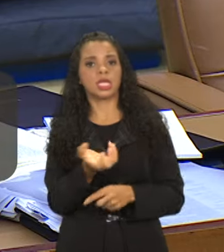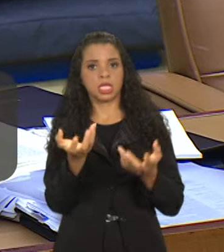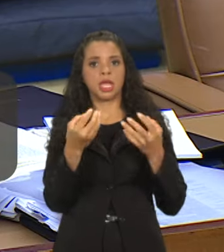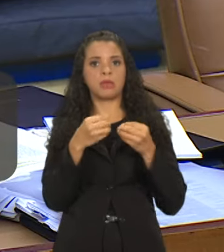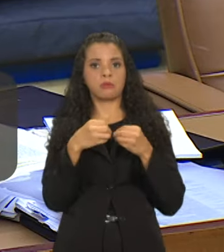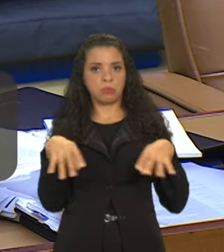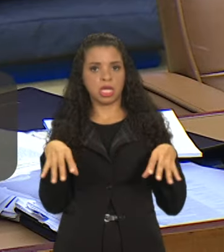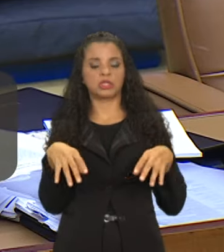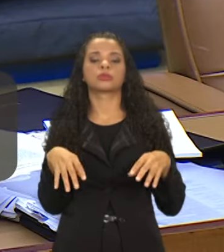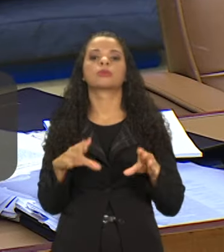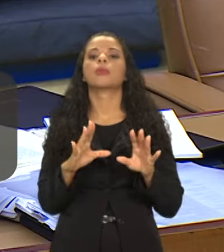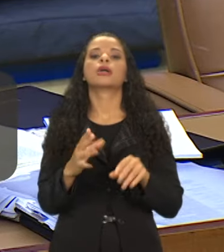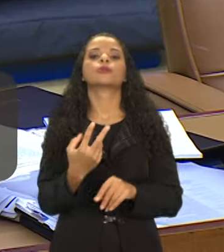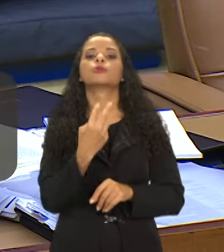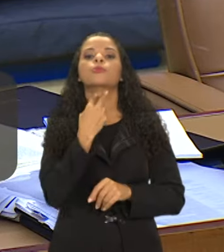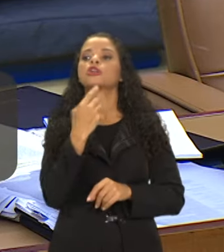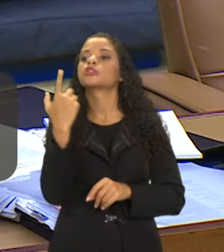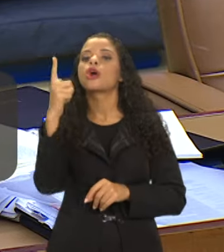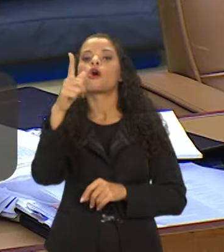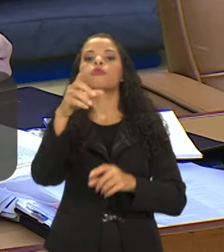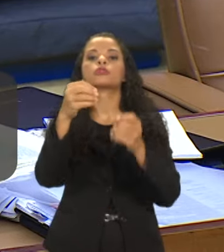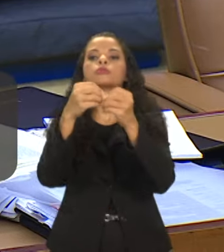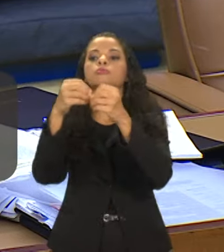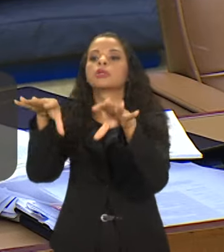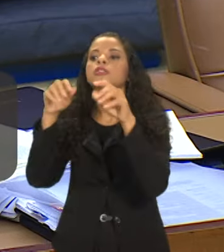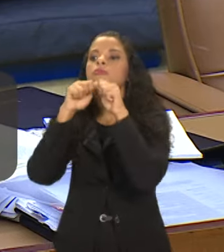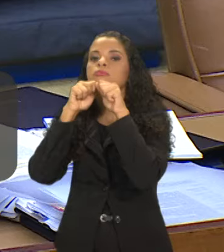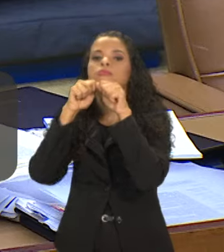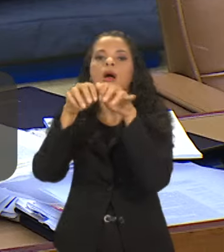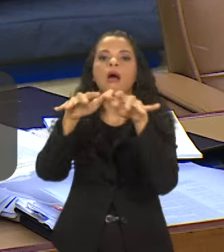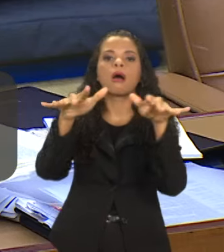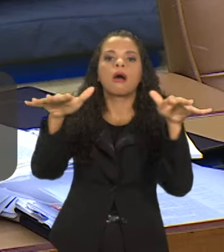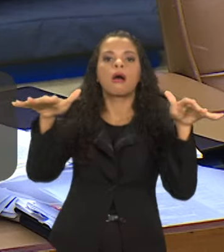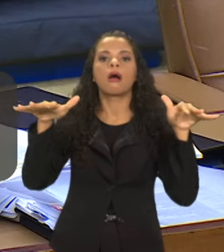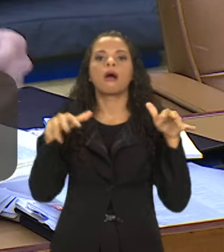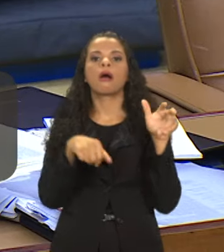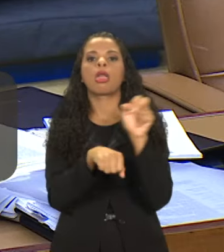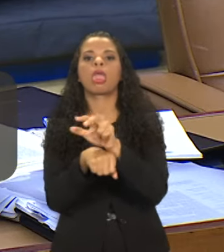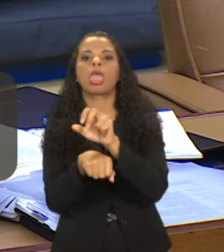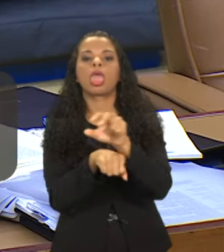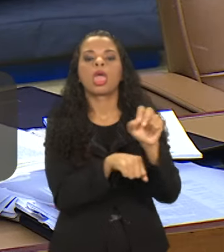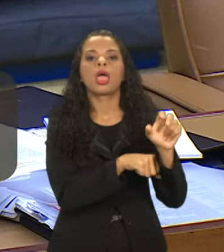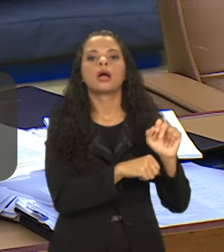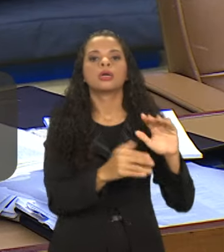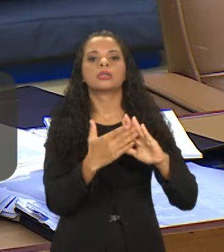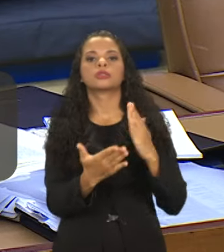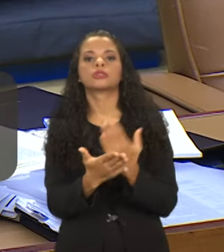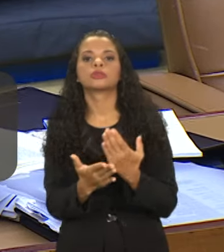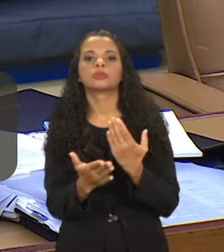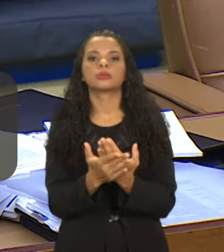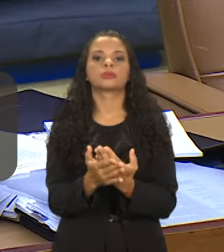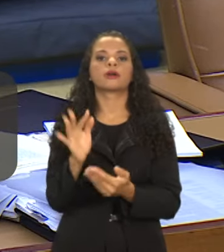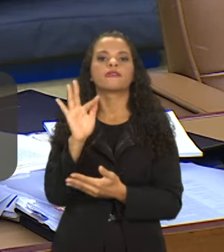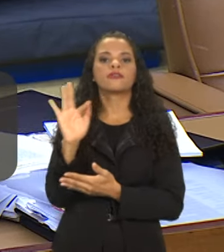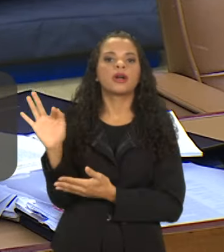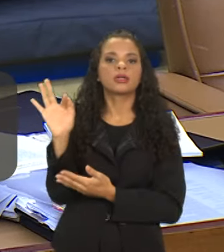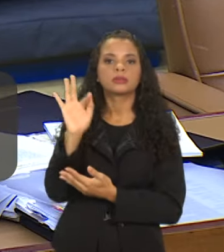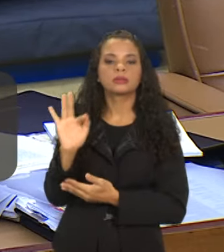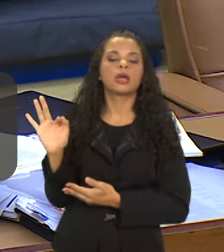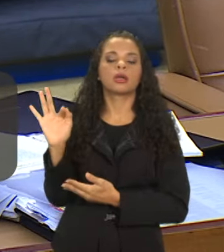pode prejudicar os demais, ela não pode contaminar os demais na escola, na faculdade, na